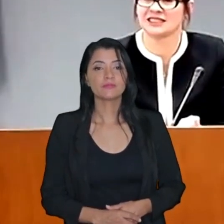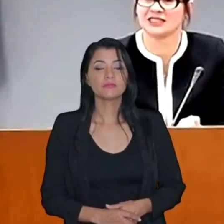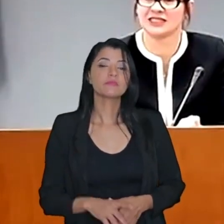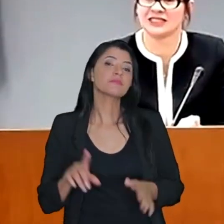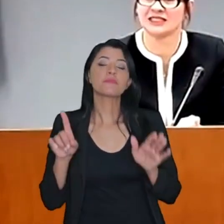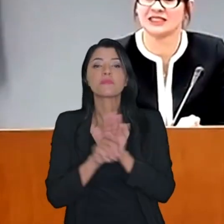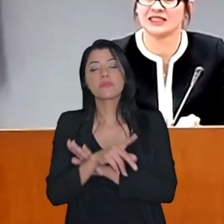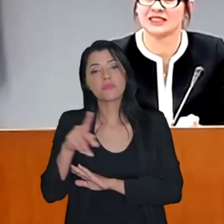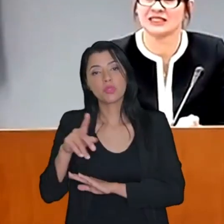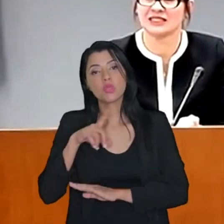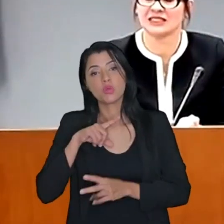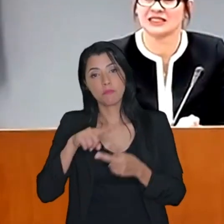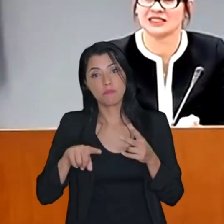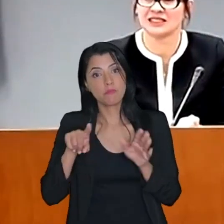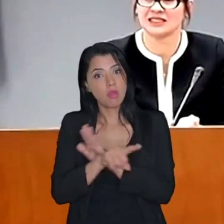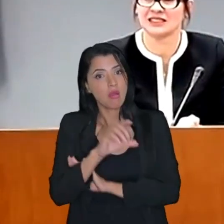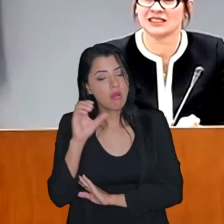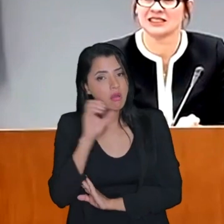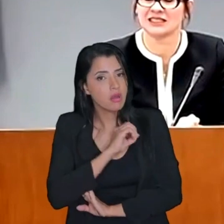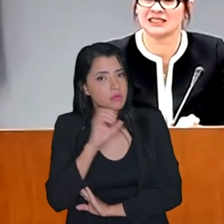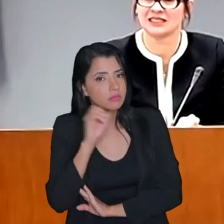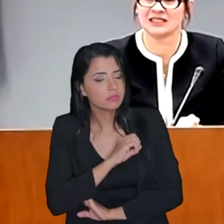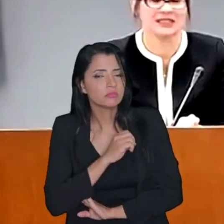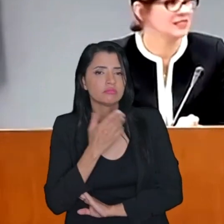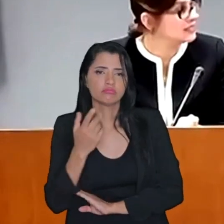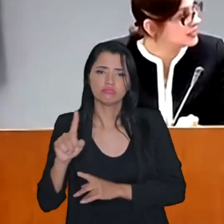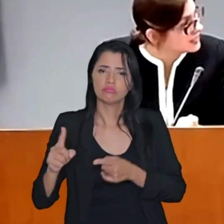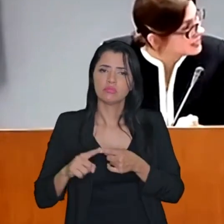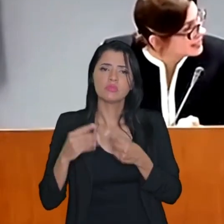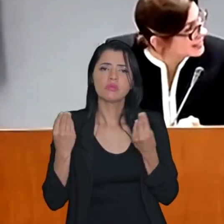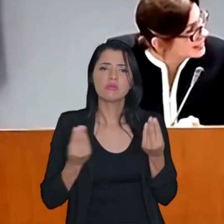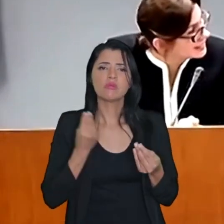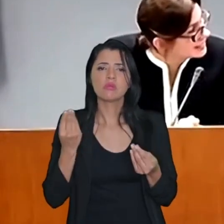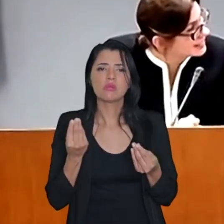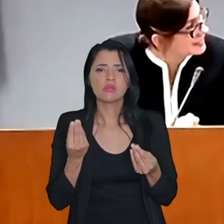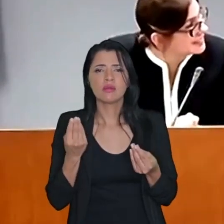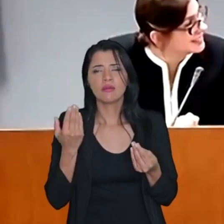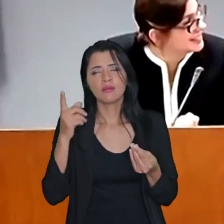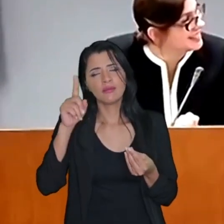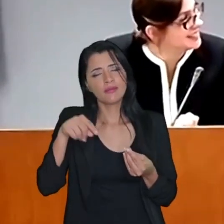dia, professora. Eu tenho duas perguntas rápidas. A primeira é...